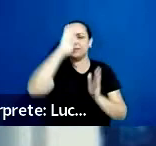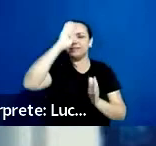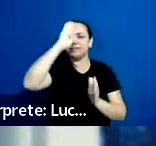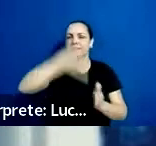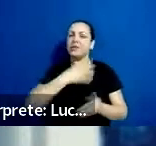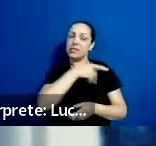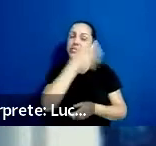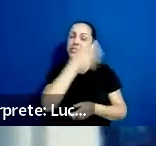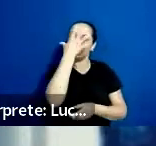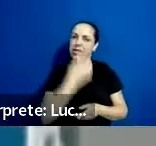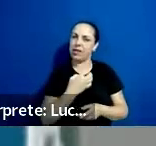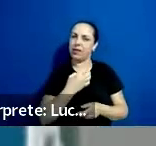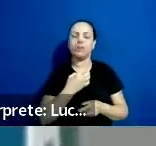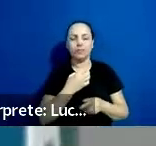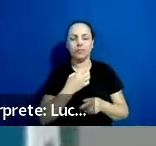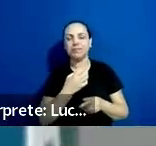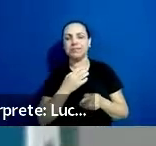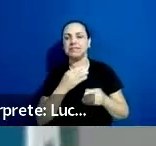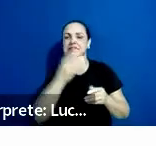que eu estou falando.